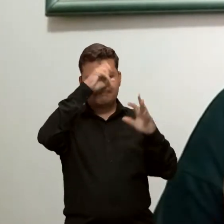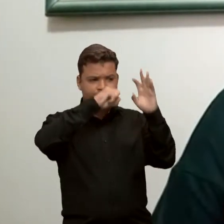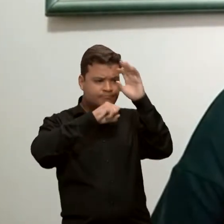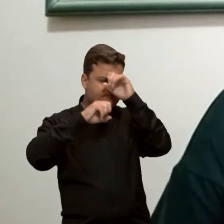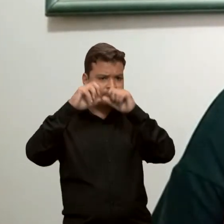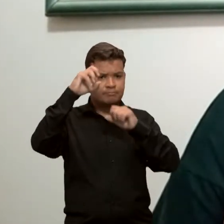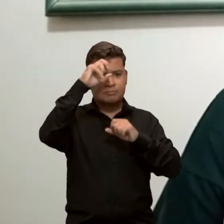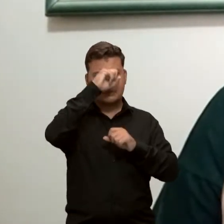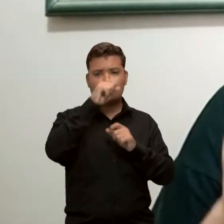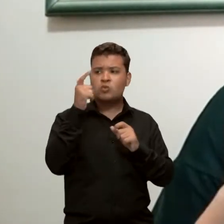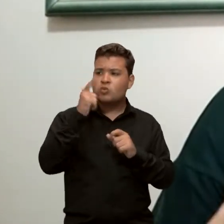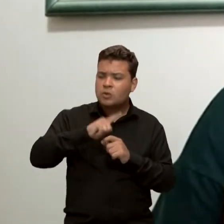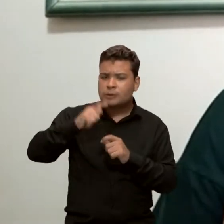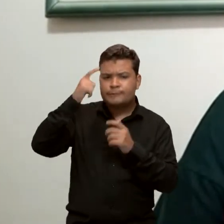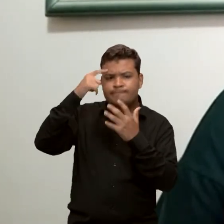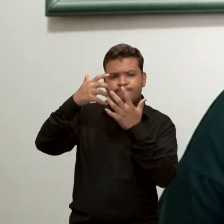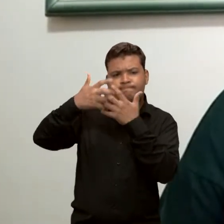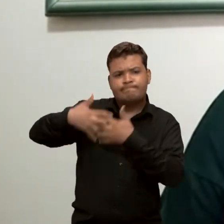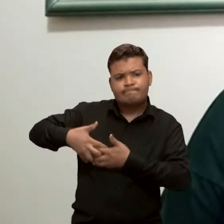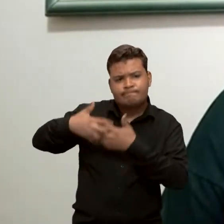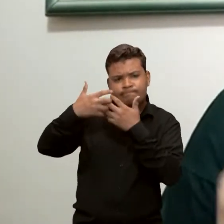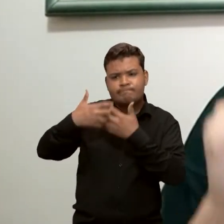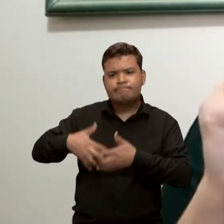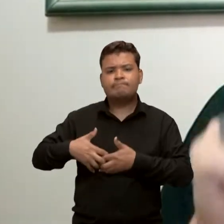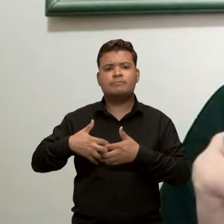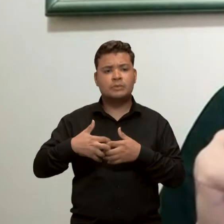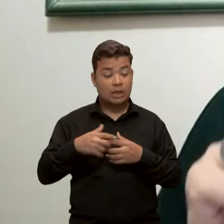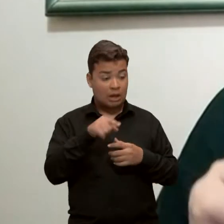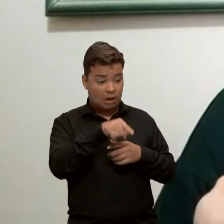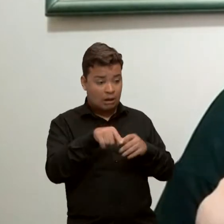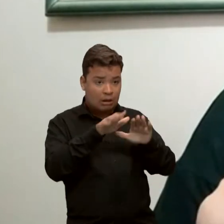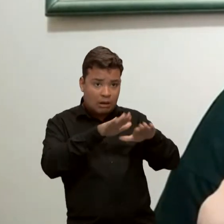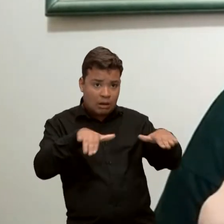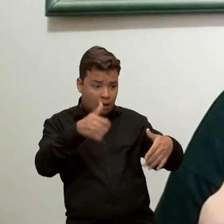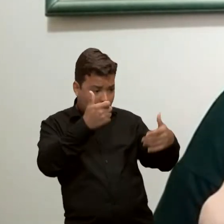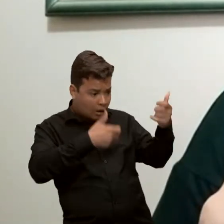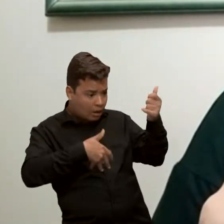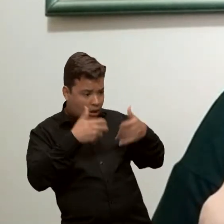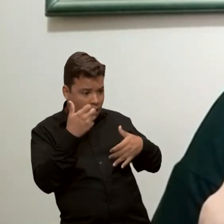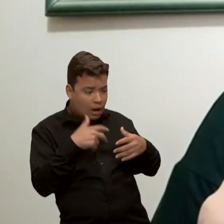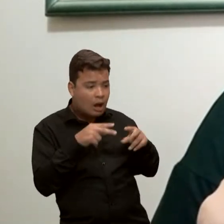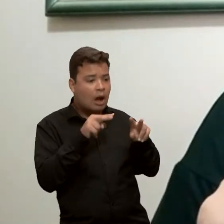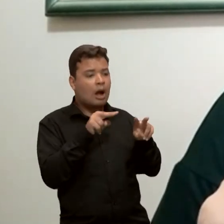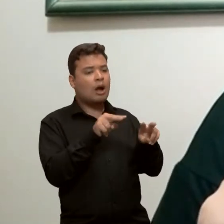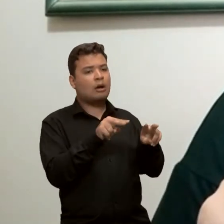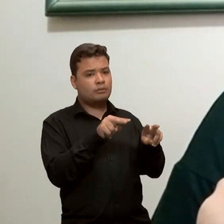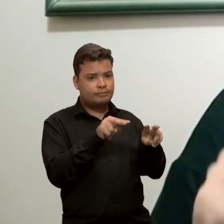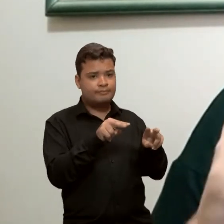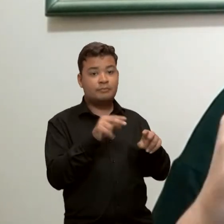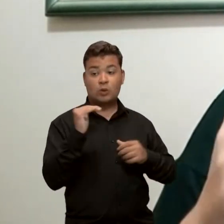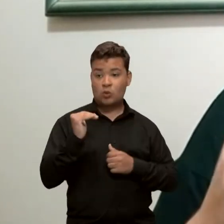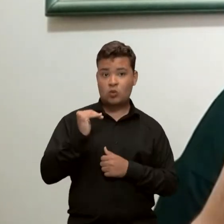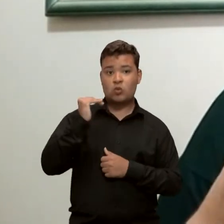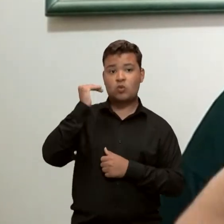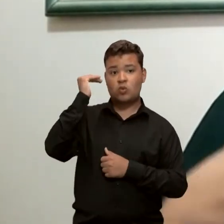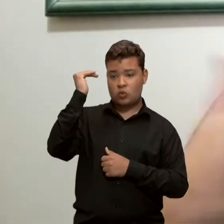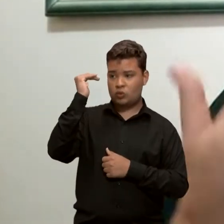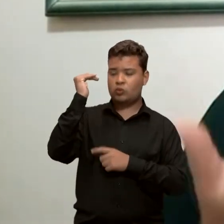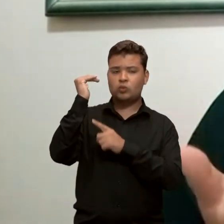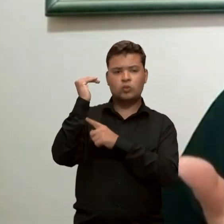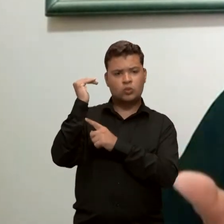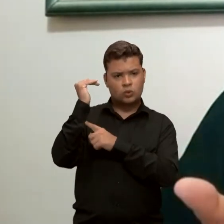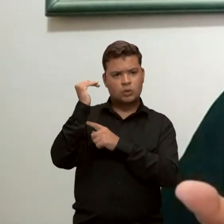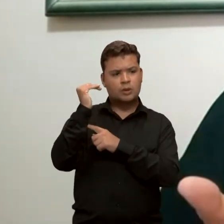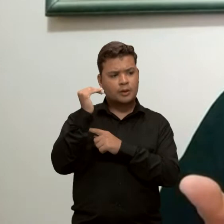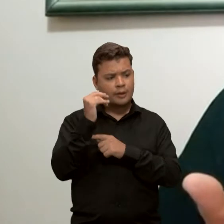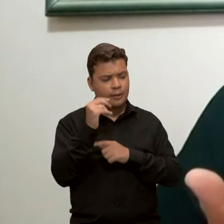as reflexões, as falas das crianças. E isso se faz, o adulto, ele consegue fazer no momento em que ele